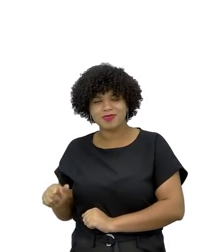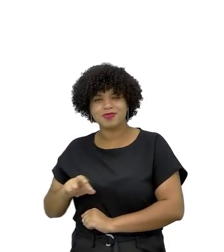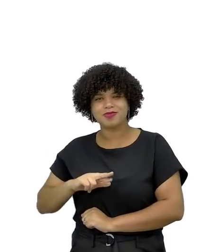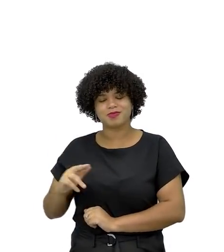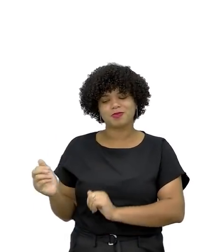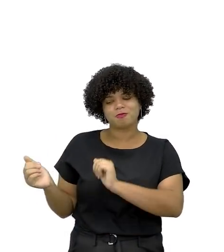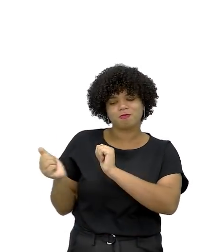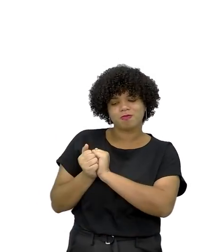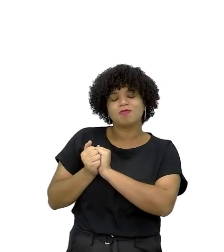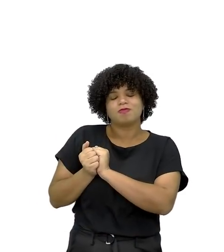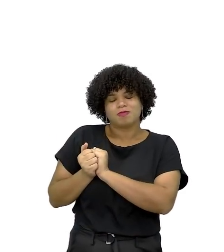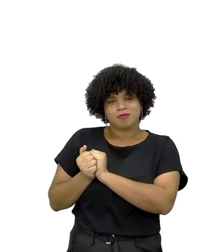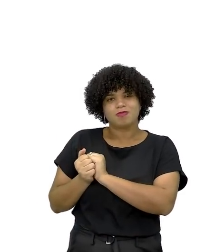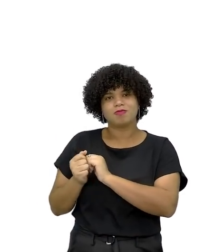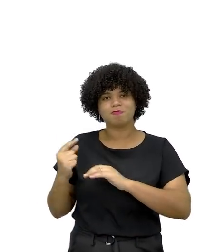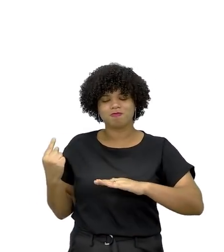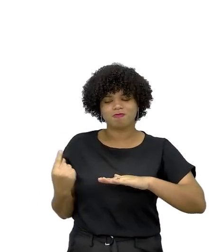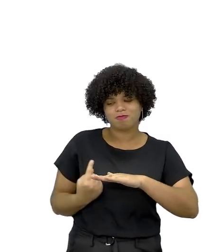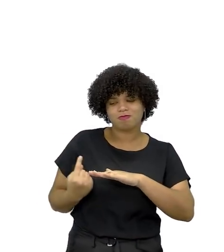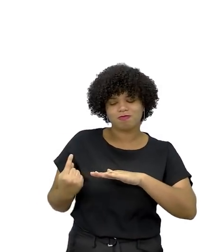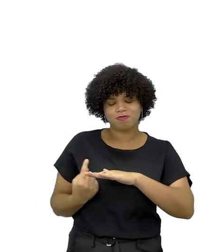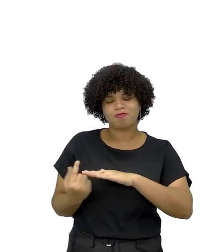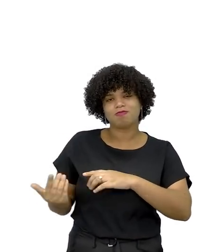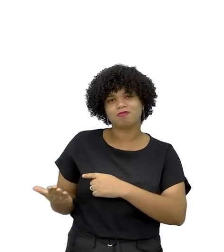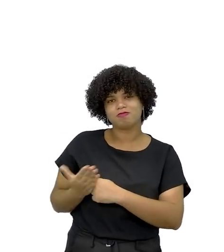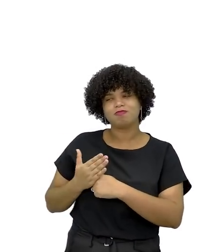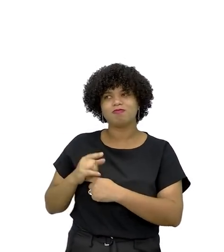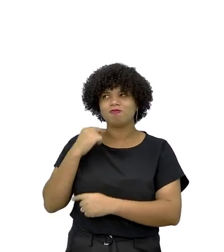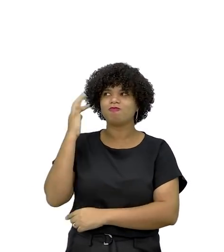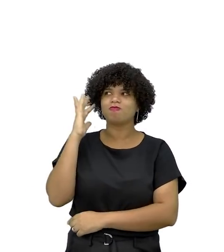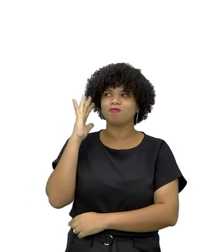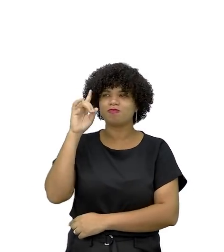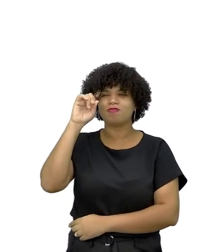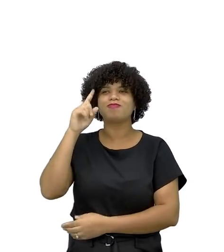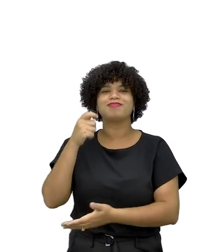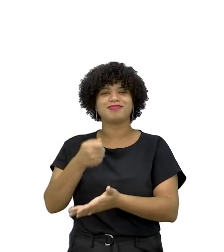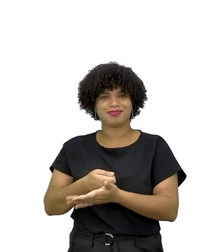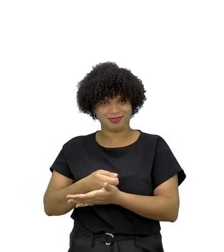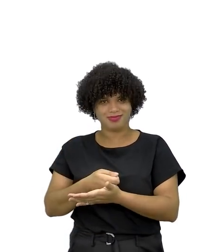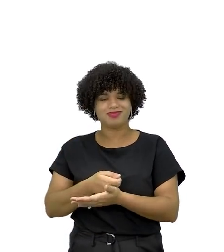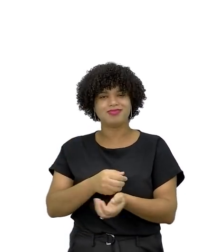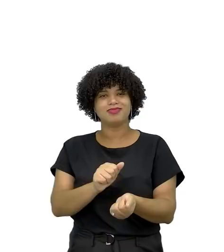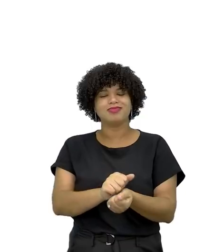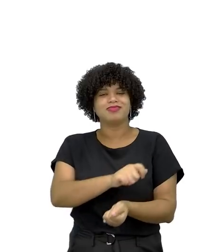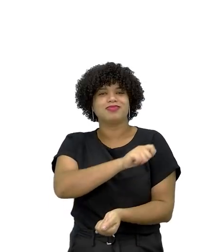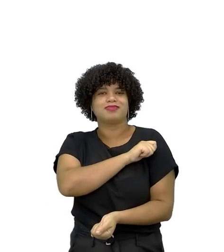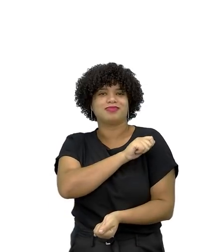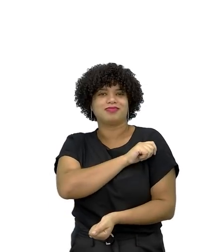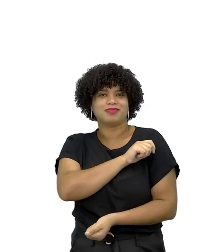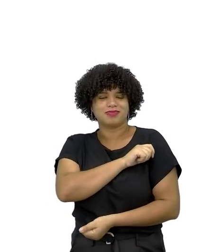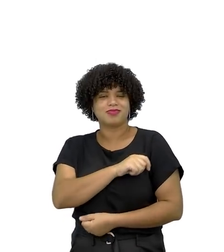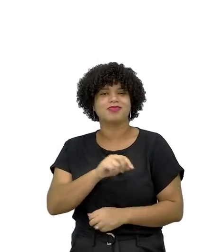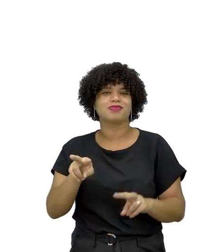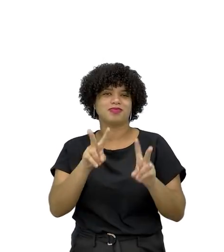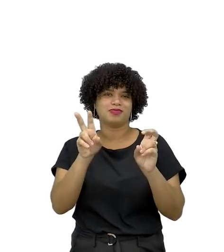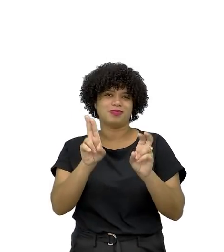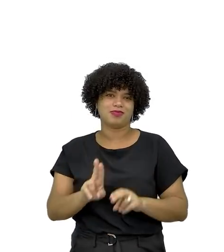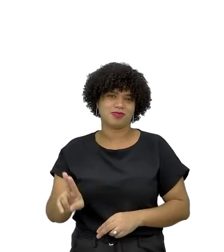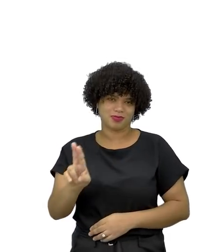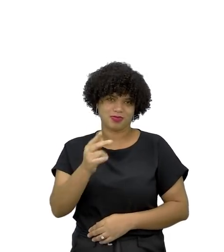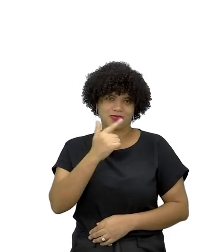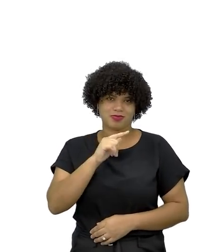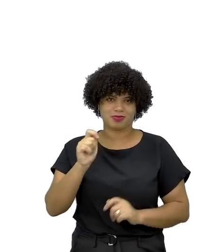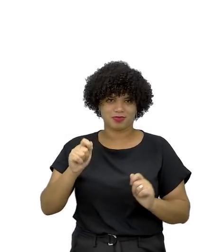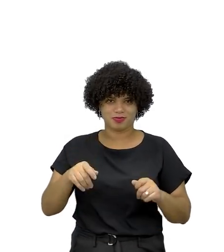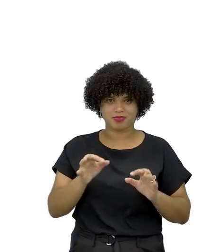para discutir com os estudantes, né, isso tudo de acordo, a gente traz a teoria do aprendizagem baseada em projetos, né, a gente traz